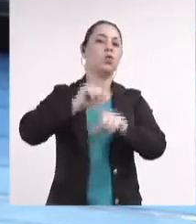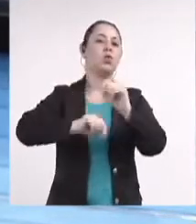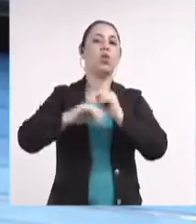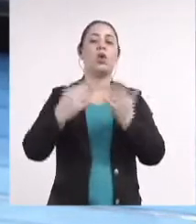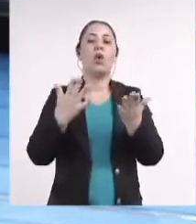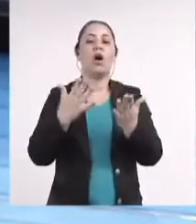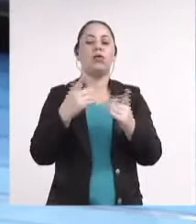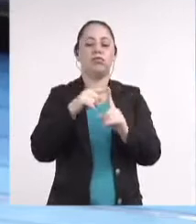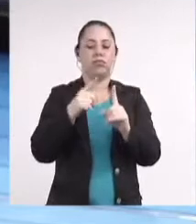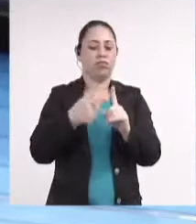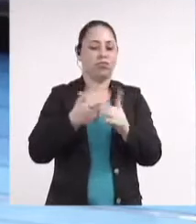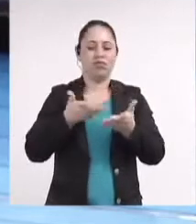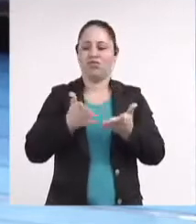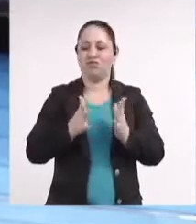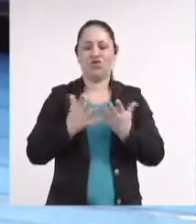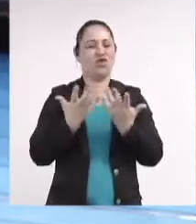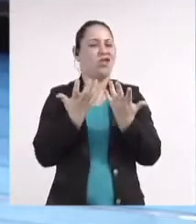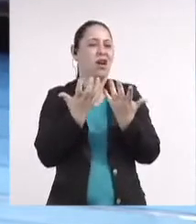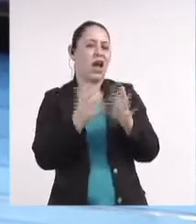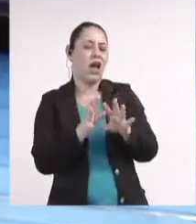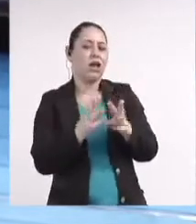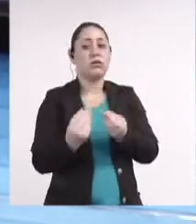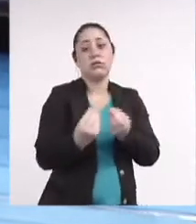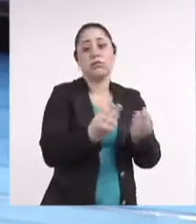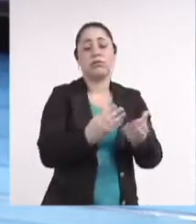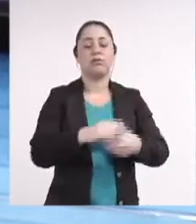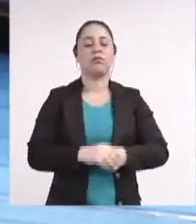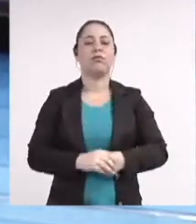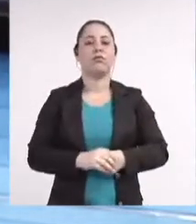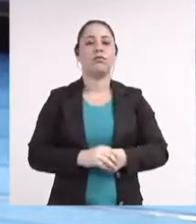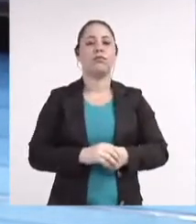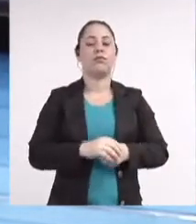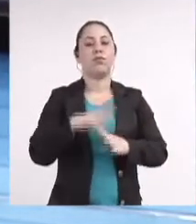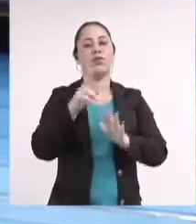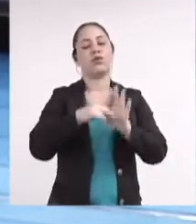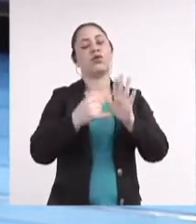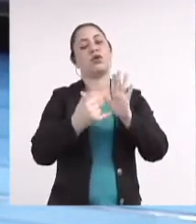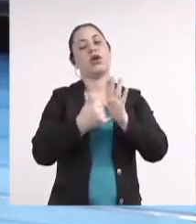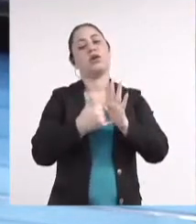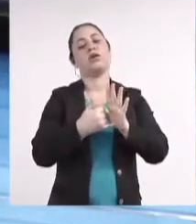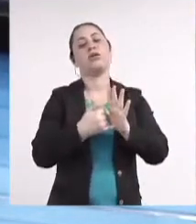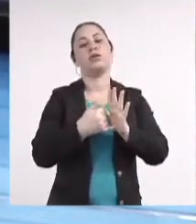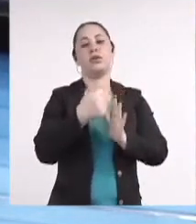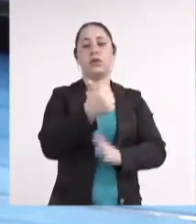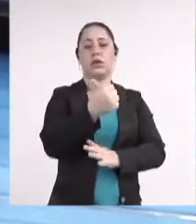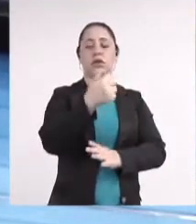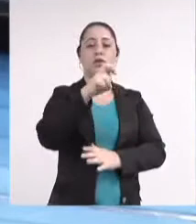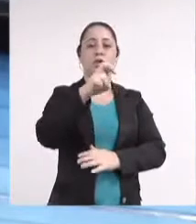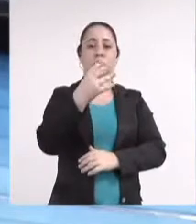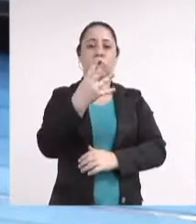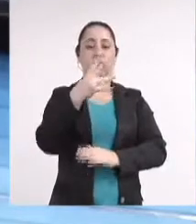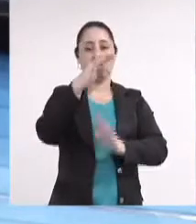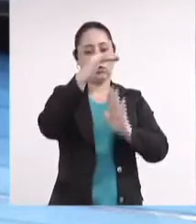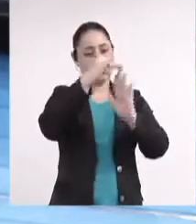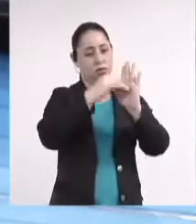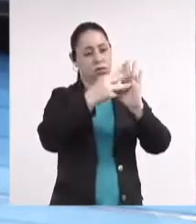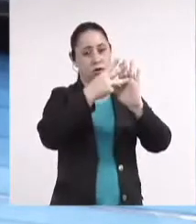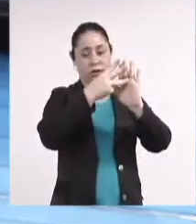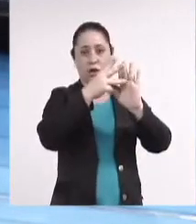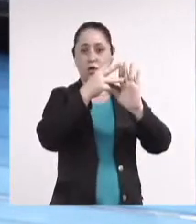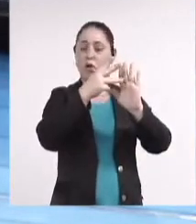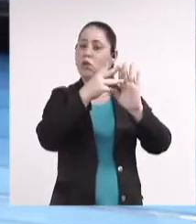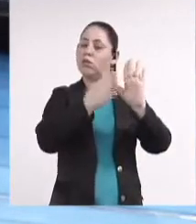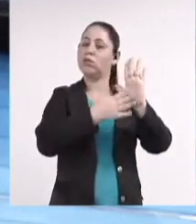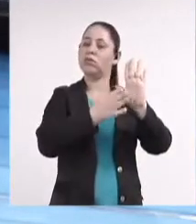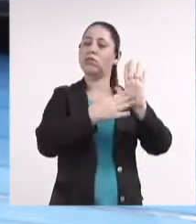queiram seguir com a criança. Projeto de lei de número 154 é o terceiro na pauta de hoje, de autoria do